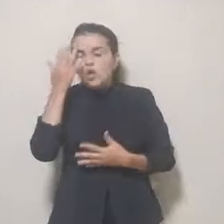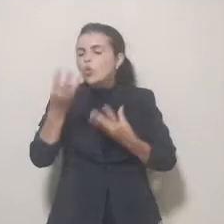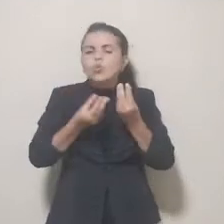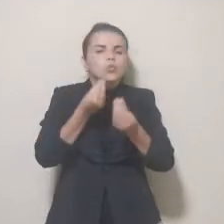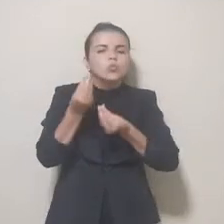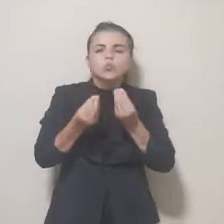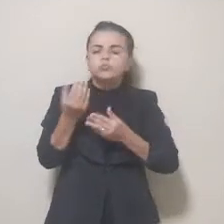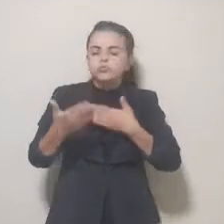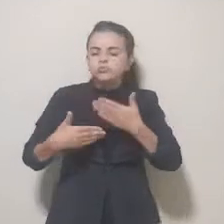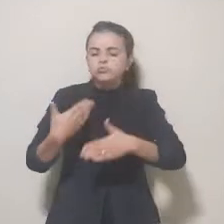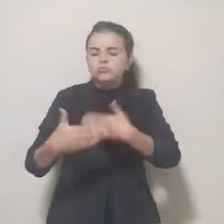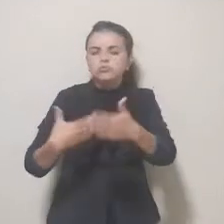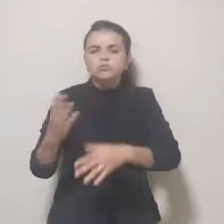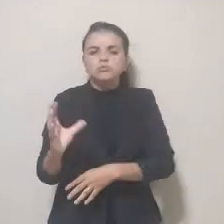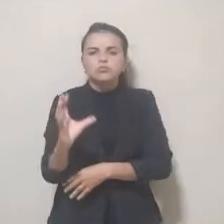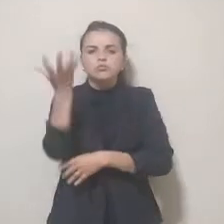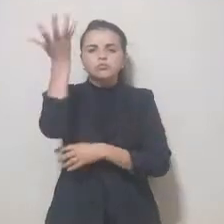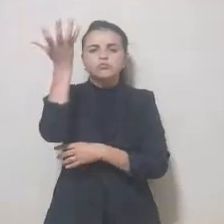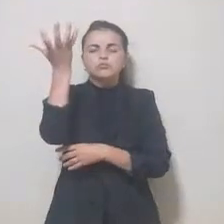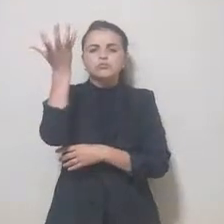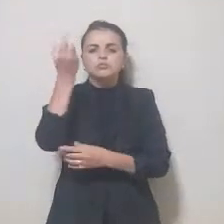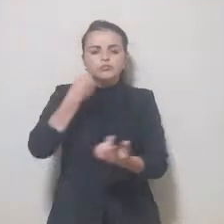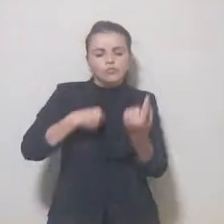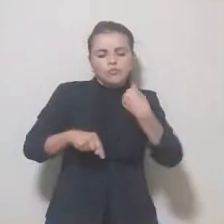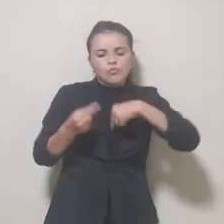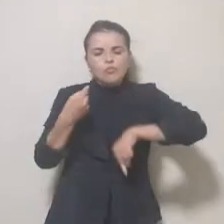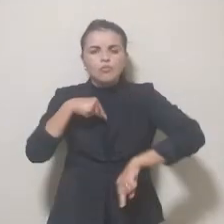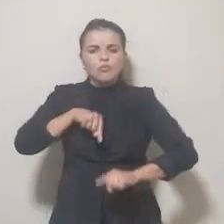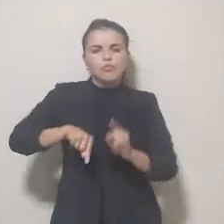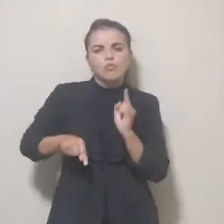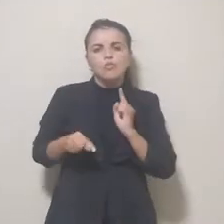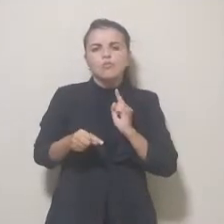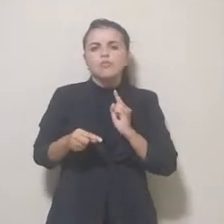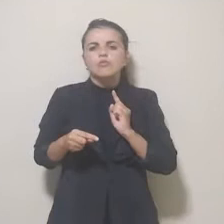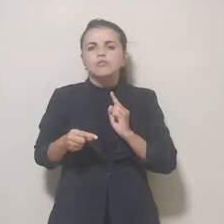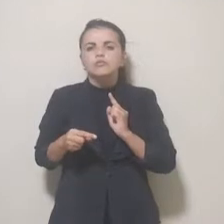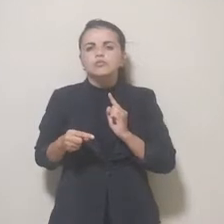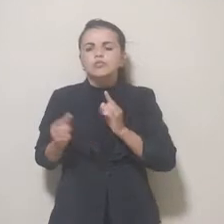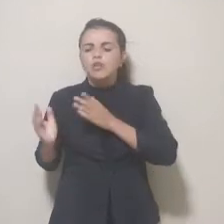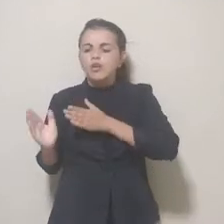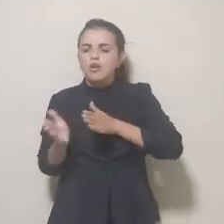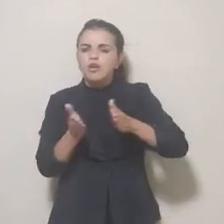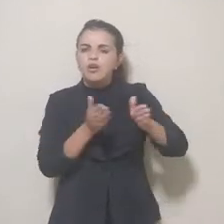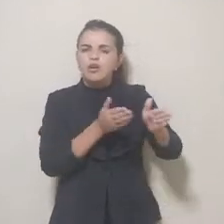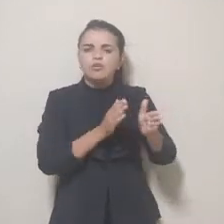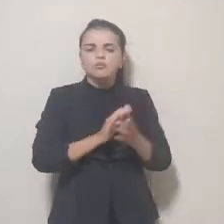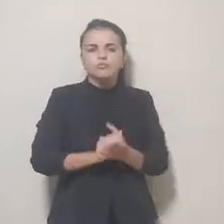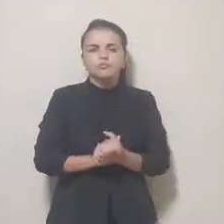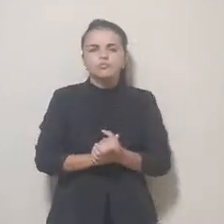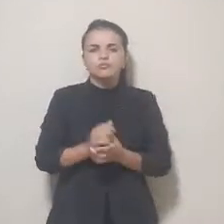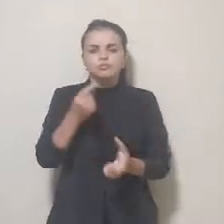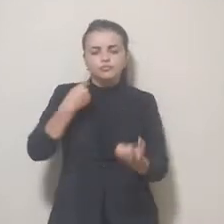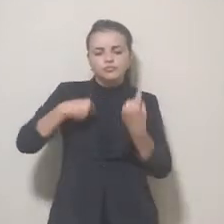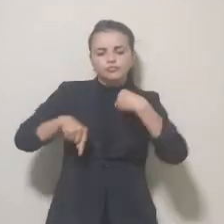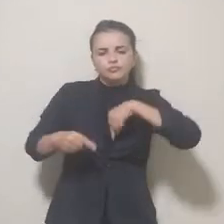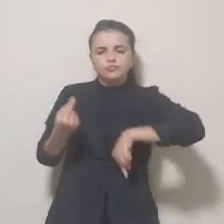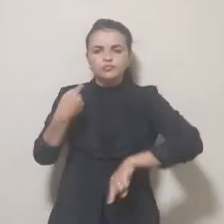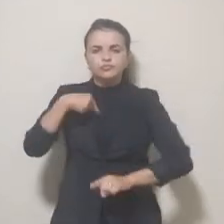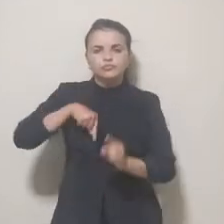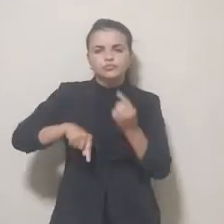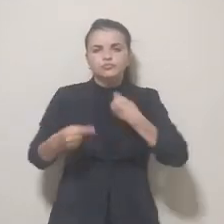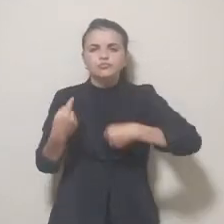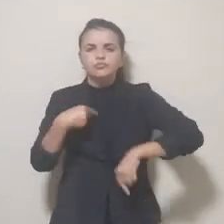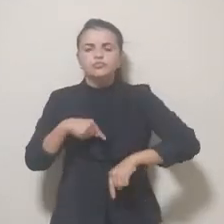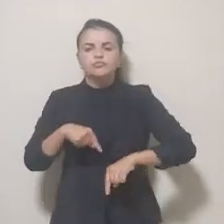essas etapas do nosso sistema endócrino e como é que funciona cada um. Então, o nosso sistema endócrino é formado por alguns